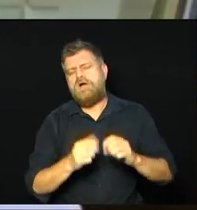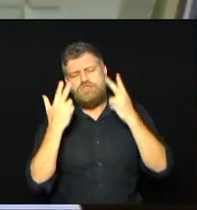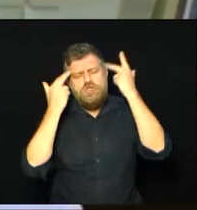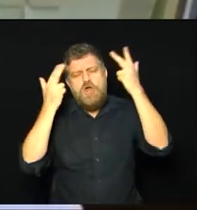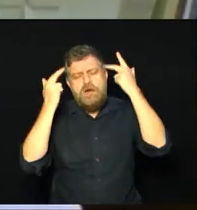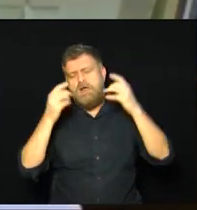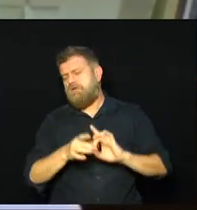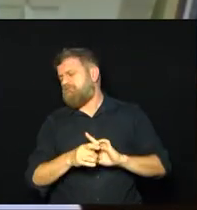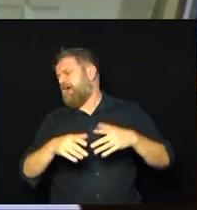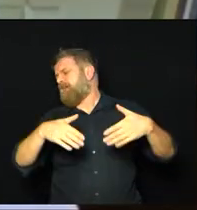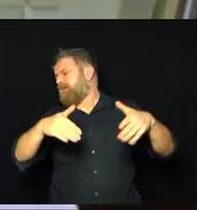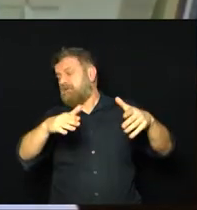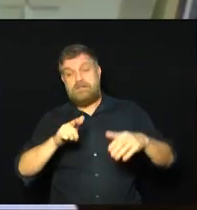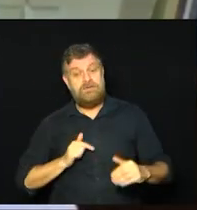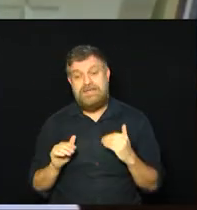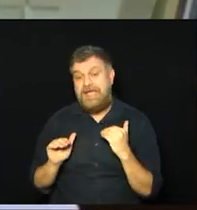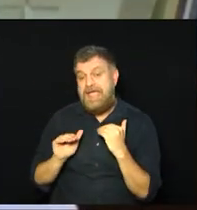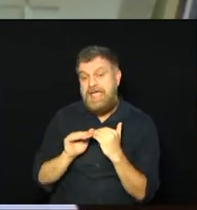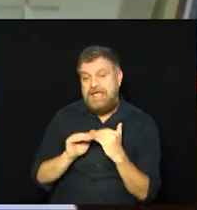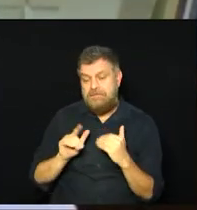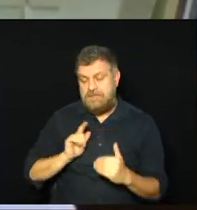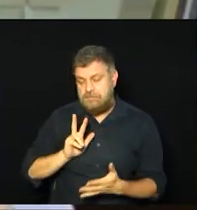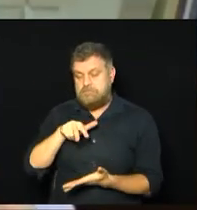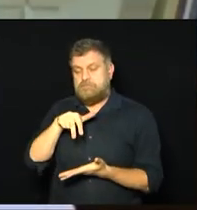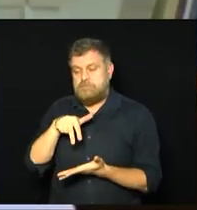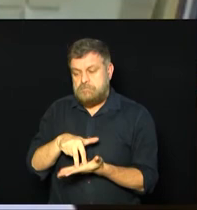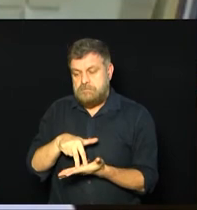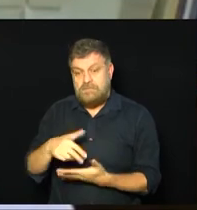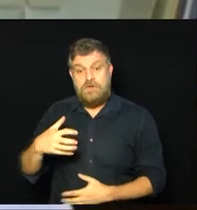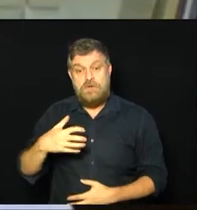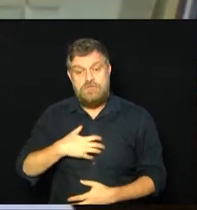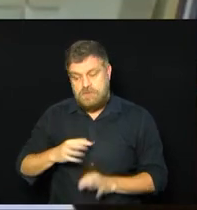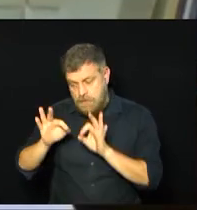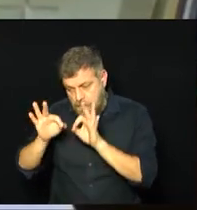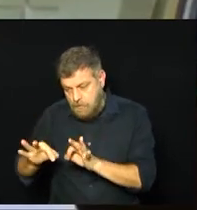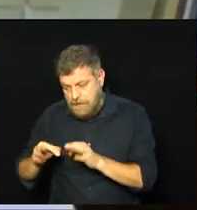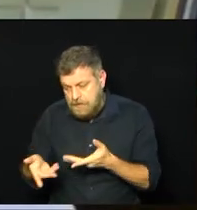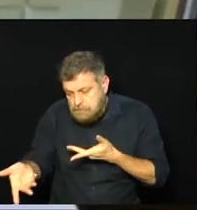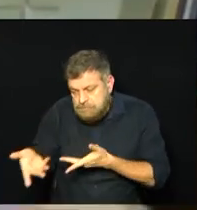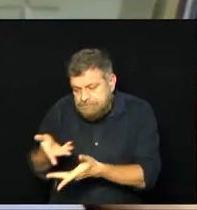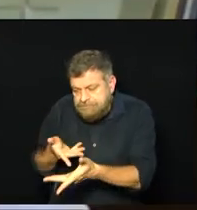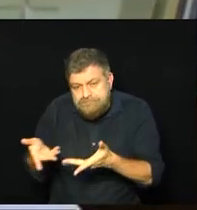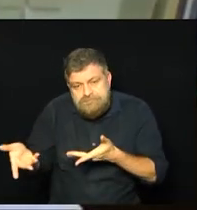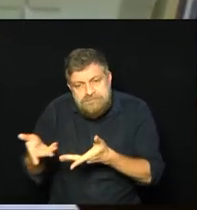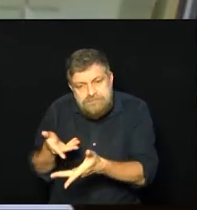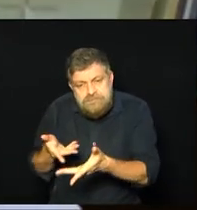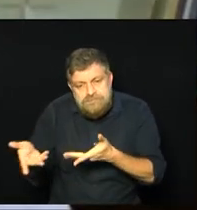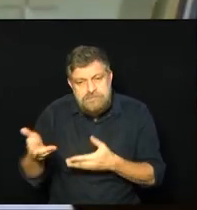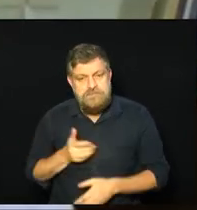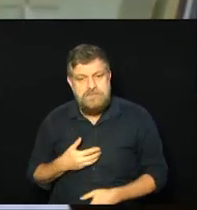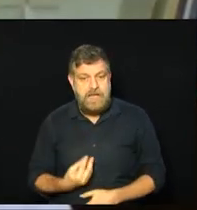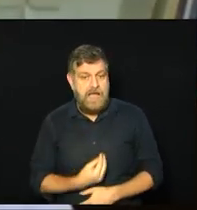É importante encontrar um tom de firmeza e, ao mesmo tempo, de gentileza com os filhos, né? Isso é o ideal, equilíbrio em tudo na